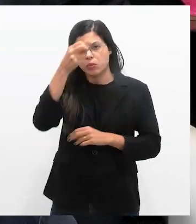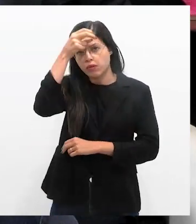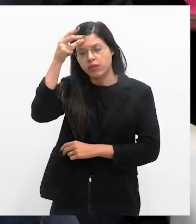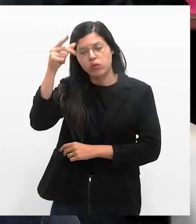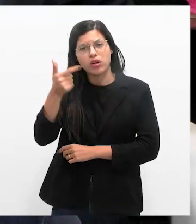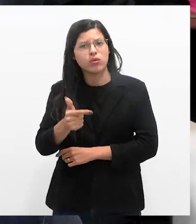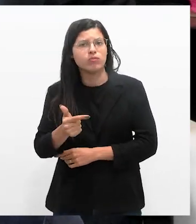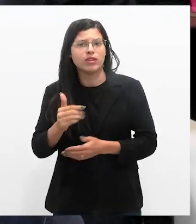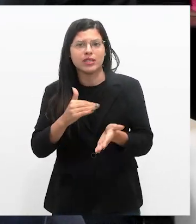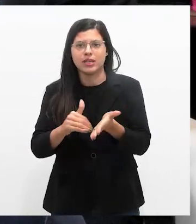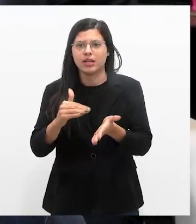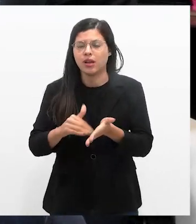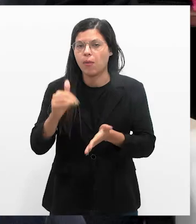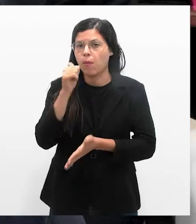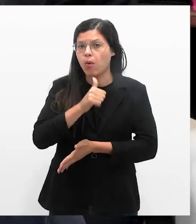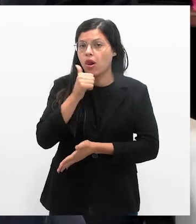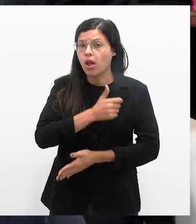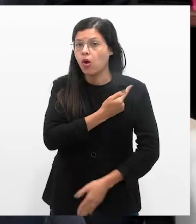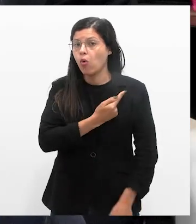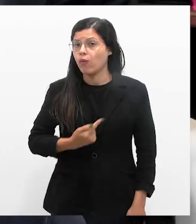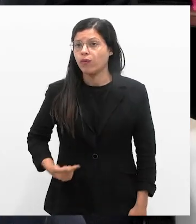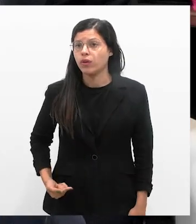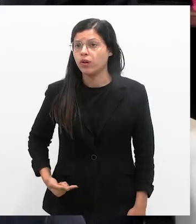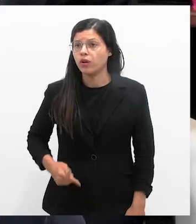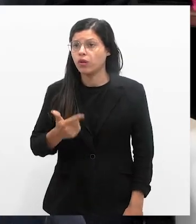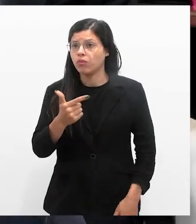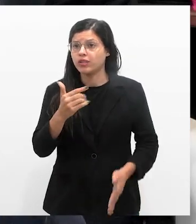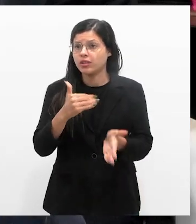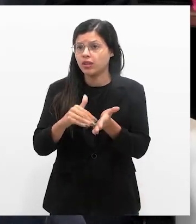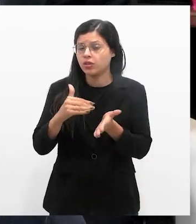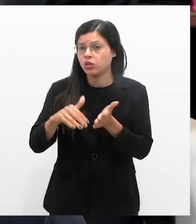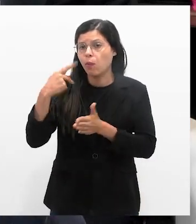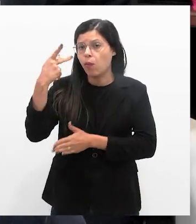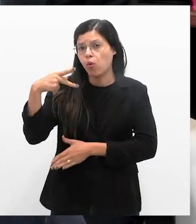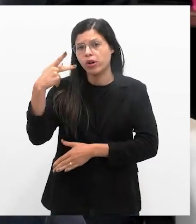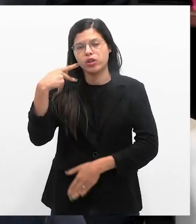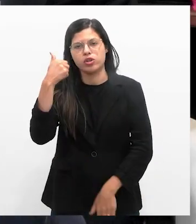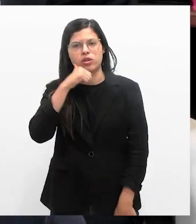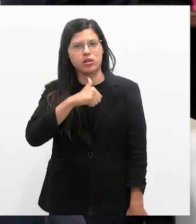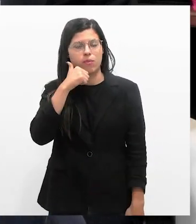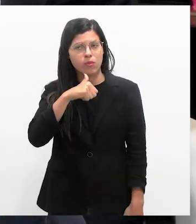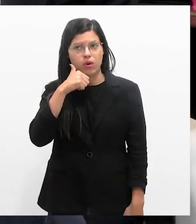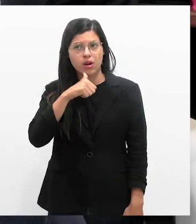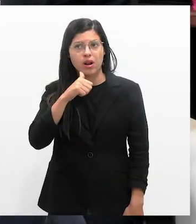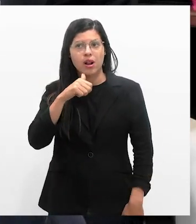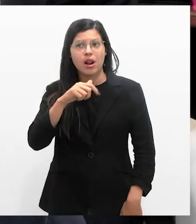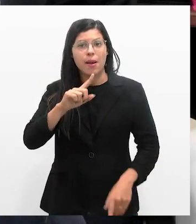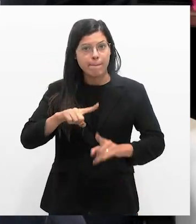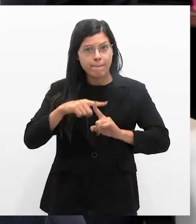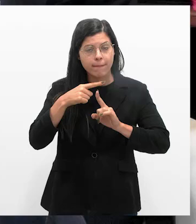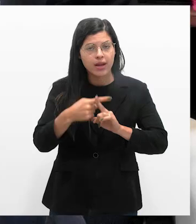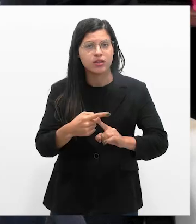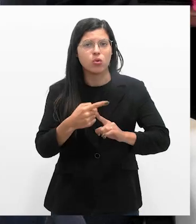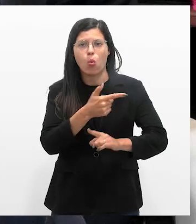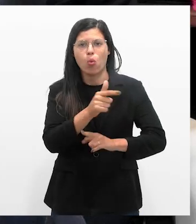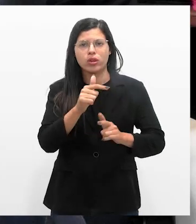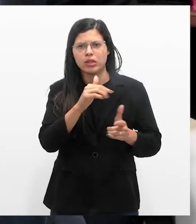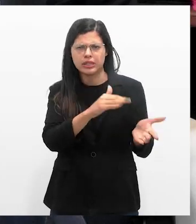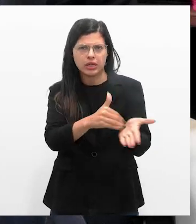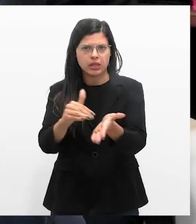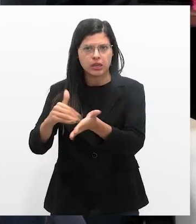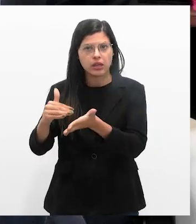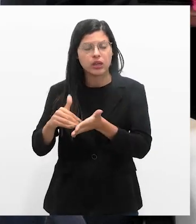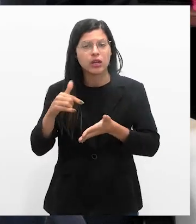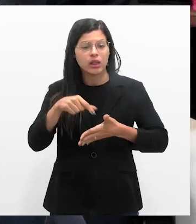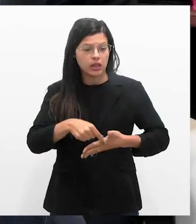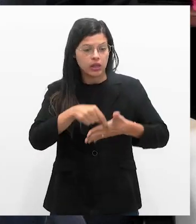né? Governadores que não têm secretarias de política das mulheres e outros espaços ocupados